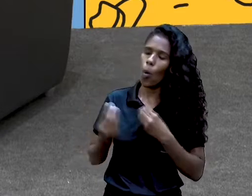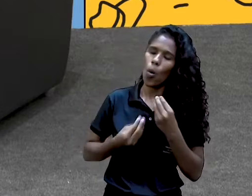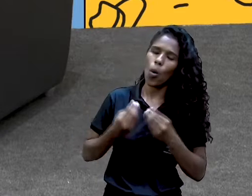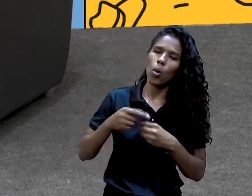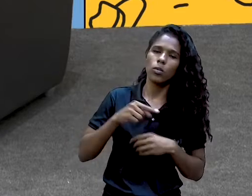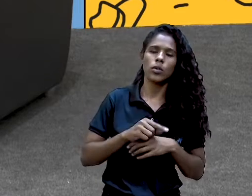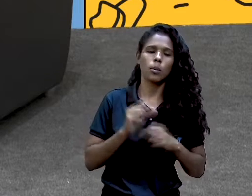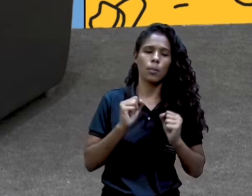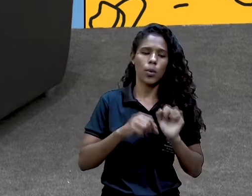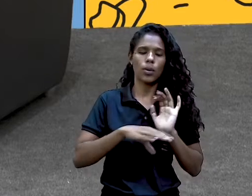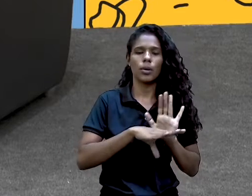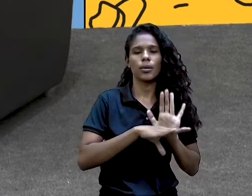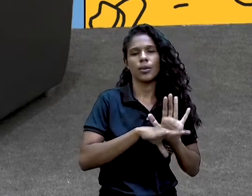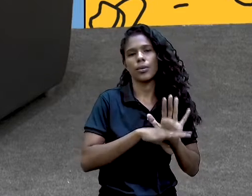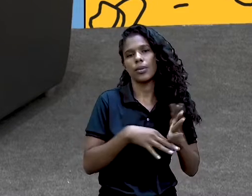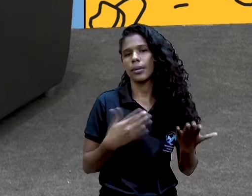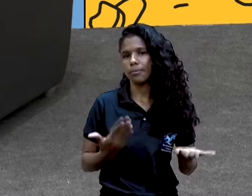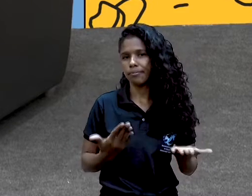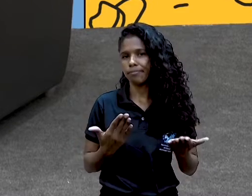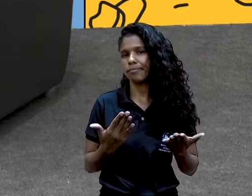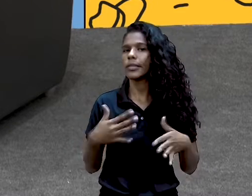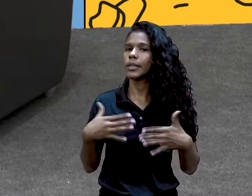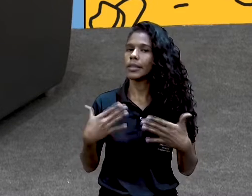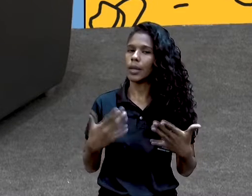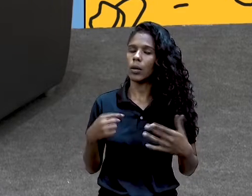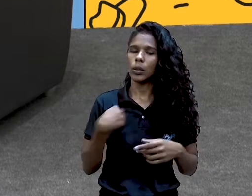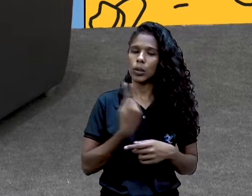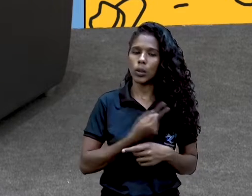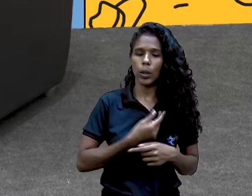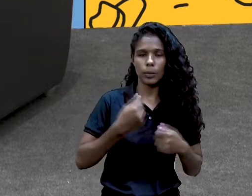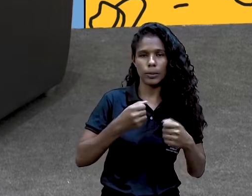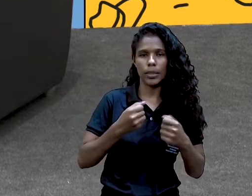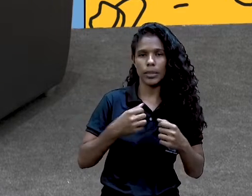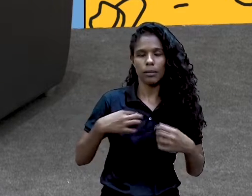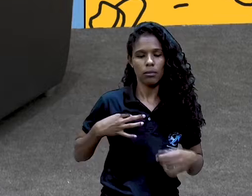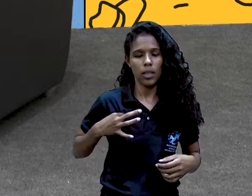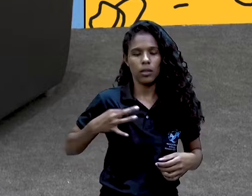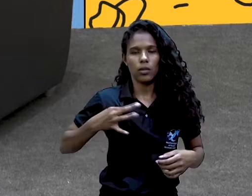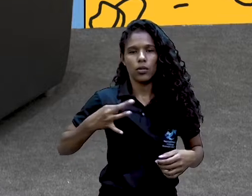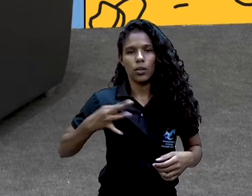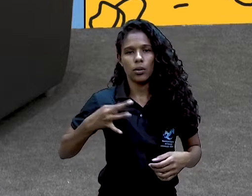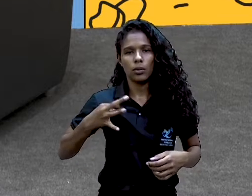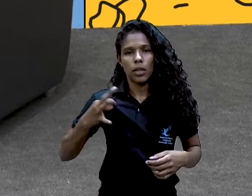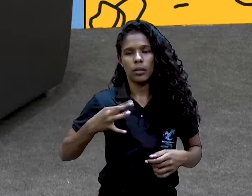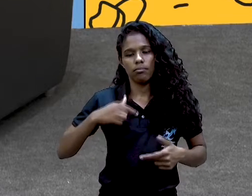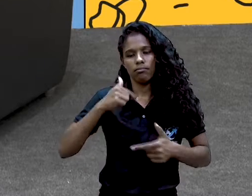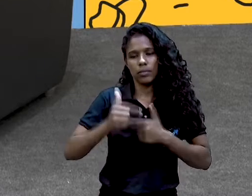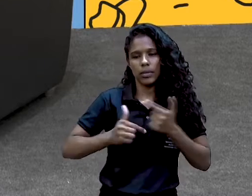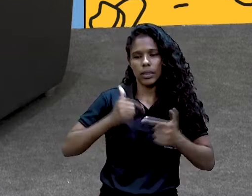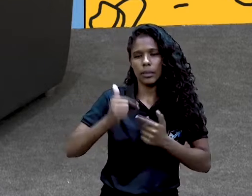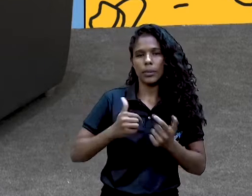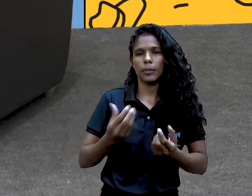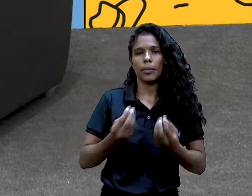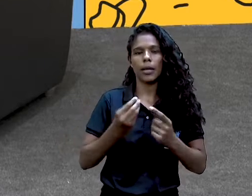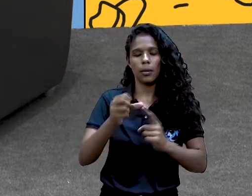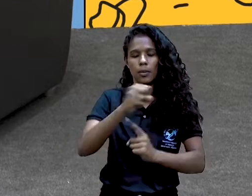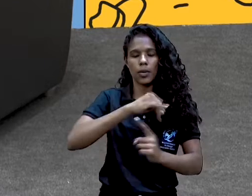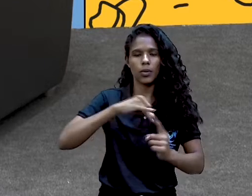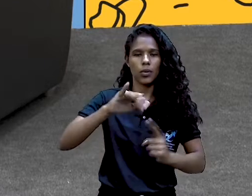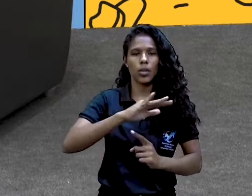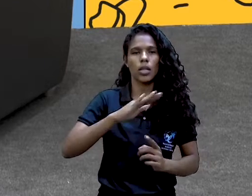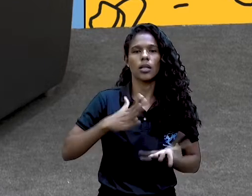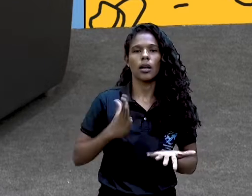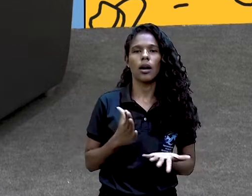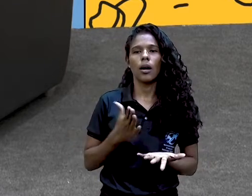então o que aconteceu na nossa cidade ali, né? A gente trabalhar o lado voluntário. Outra questão também é assim, você sabe quando você